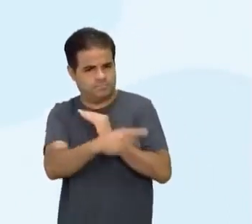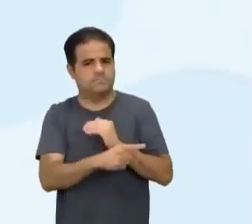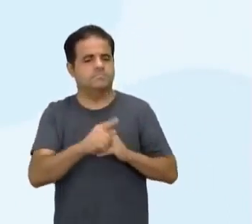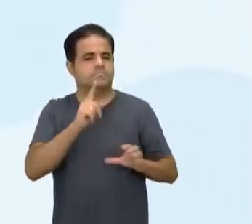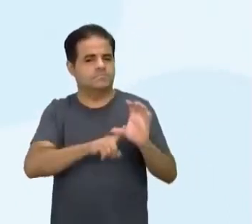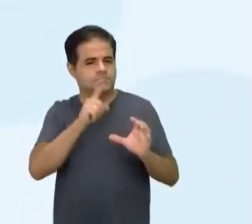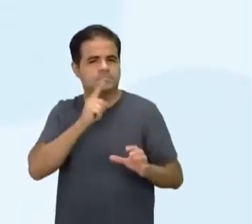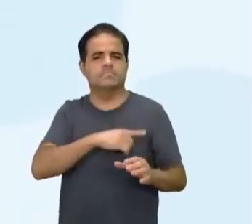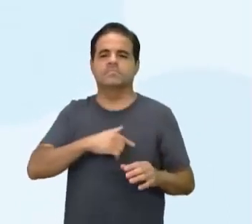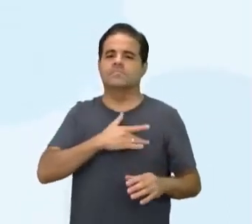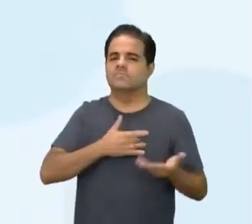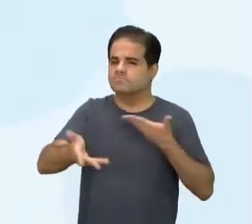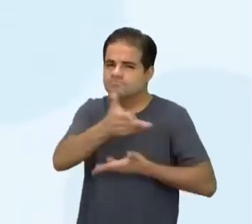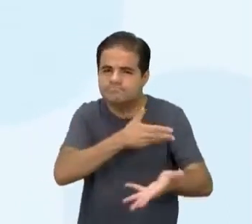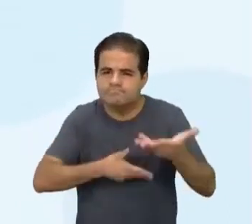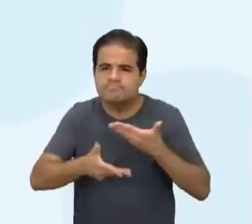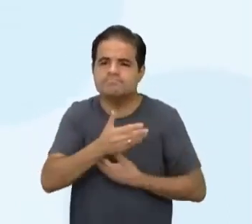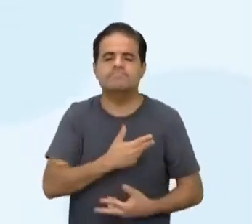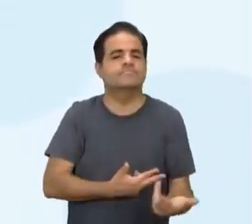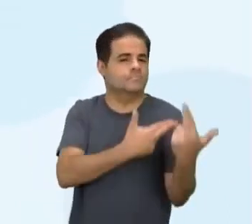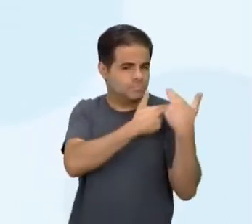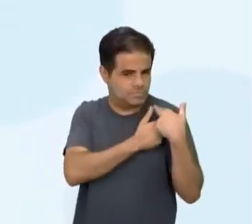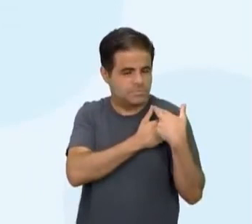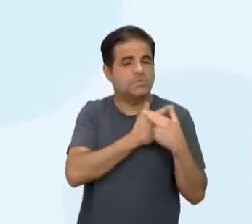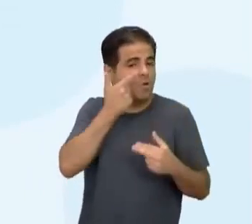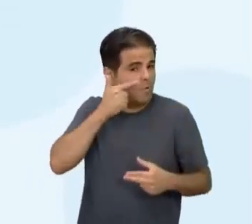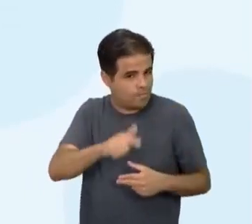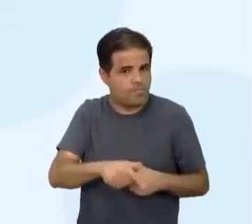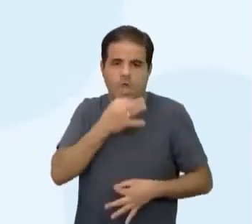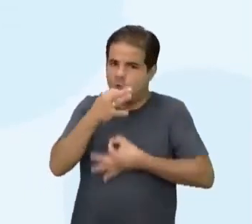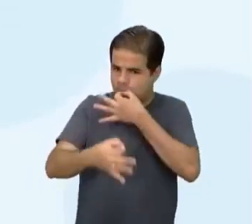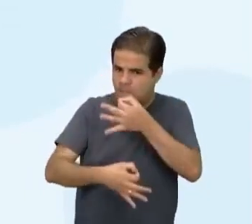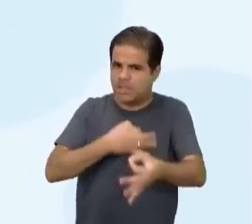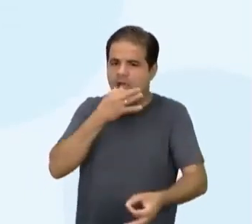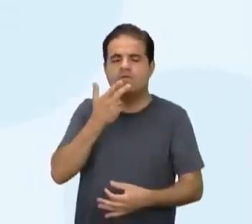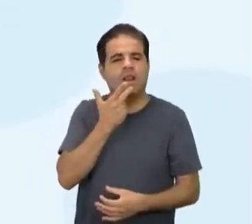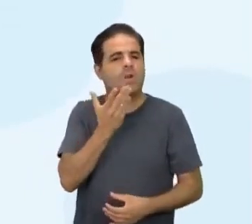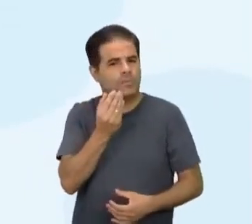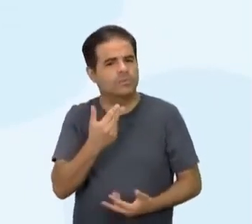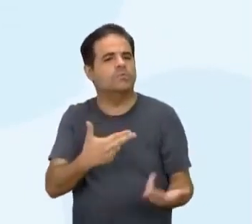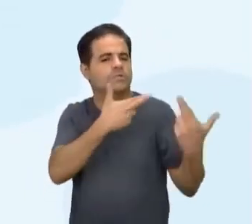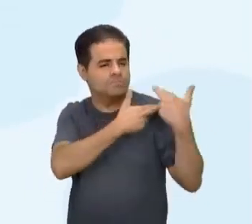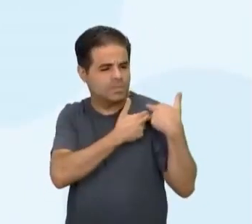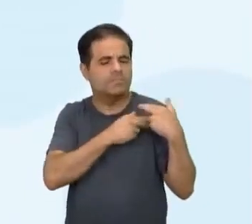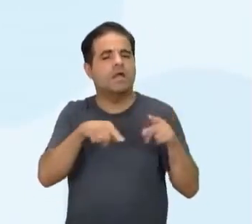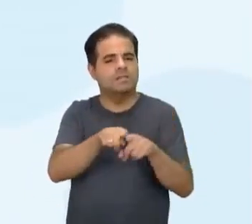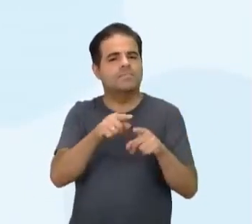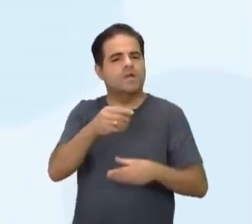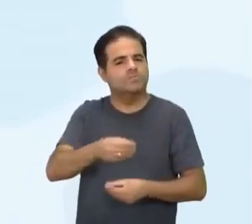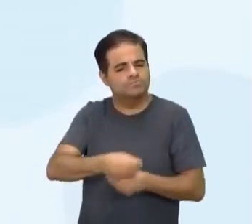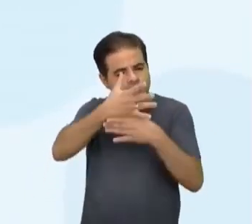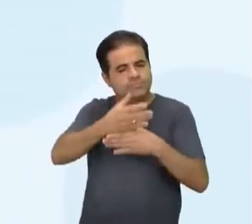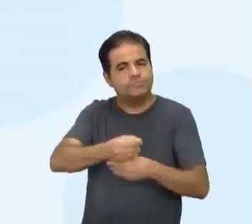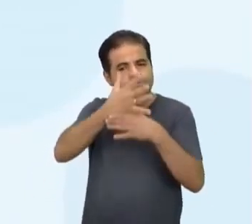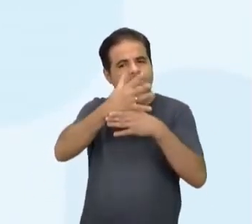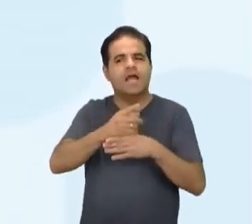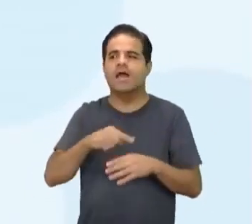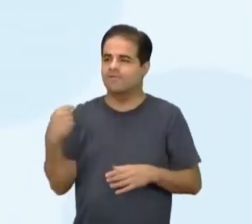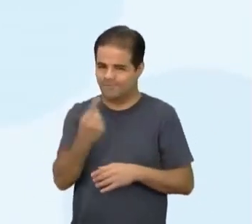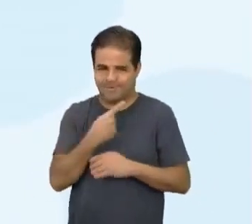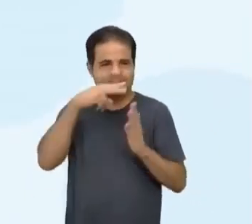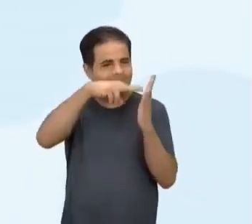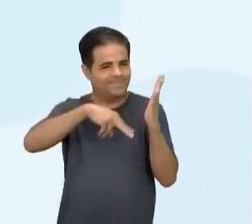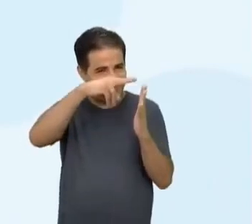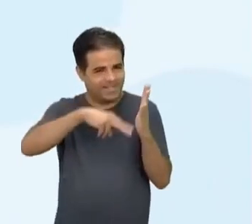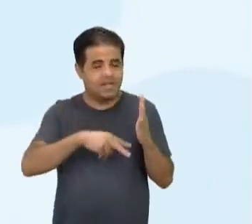autônomo, solidário e competente. Responsabilidades também eu vi que foi bastante comentado aí no chat aí que o Renan estava lendo pra gente,